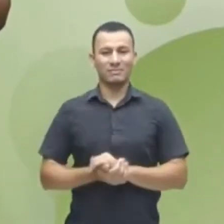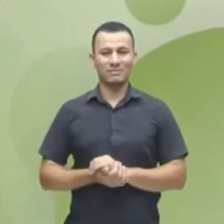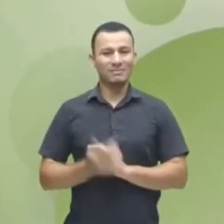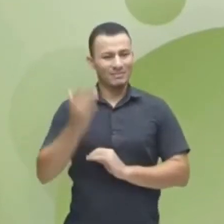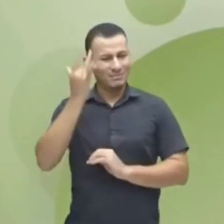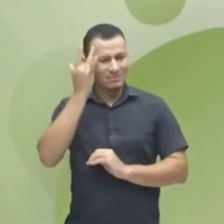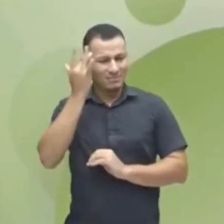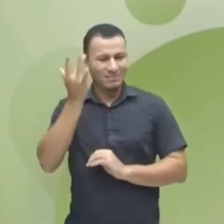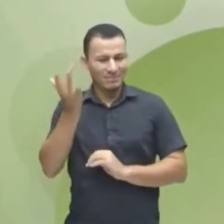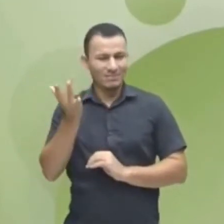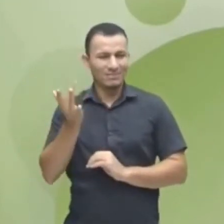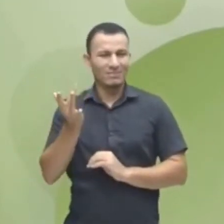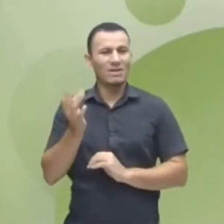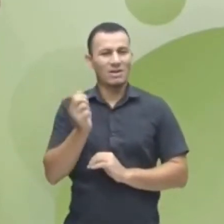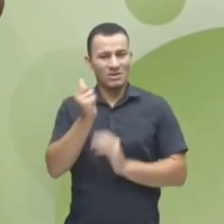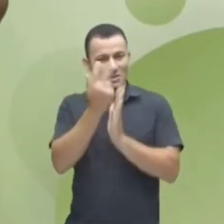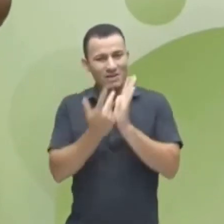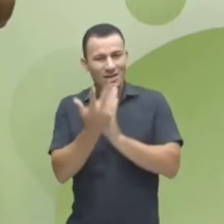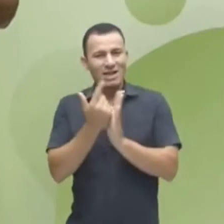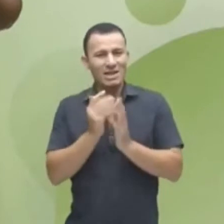fácil, esse esquema nos deixa